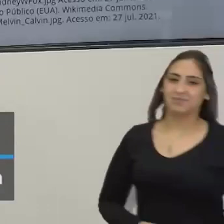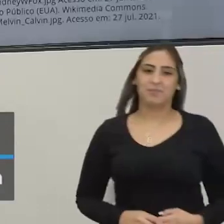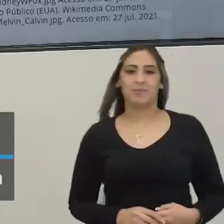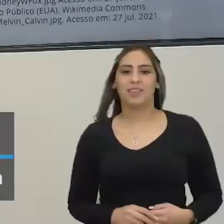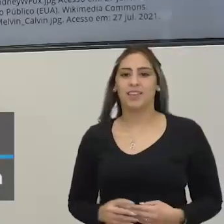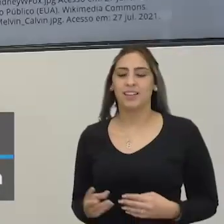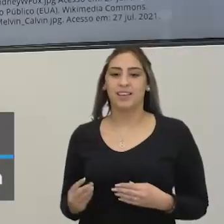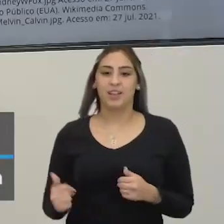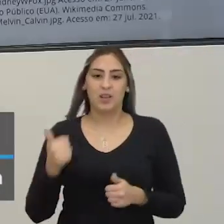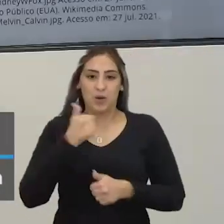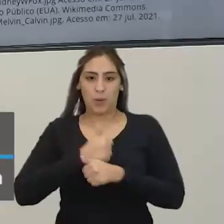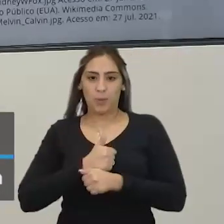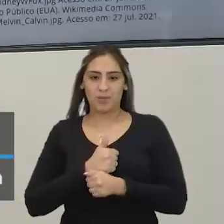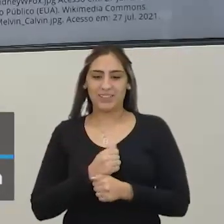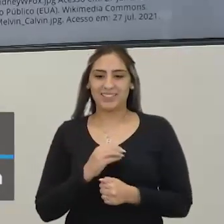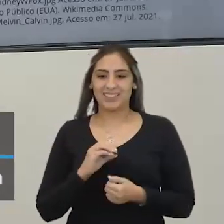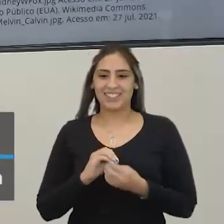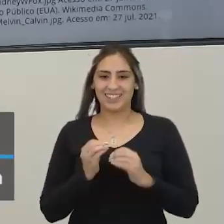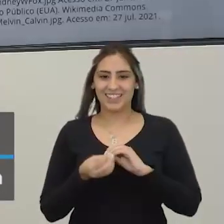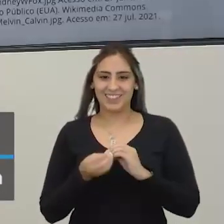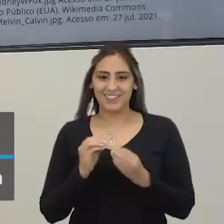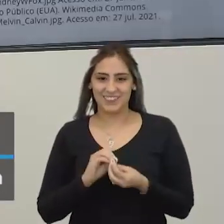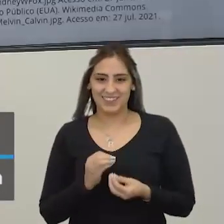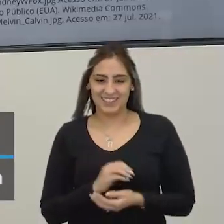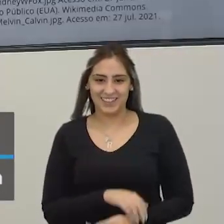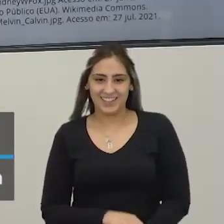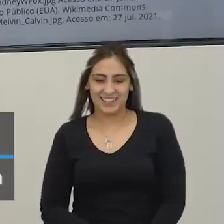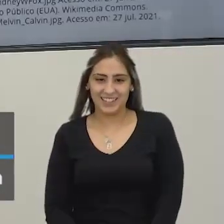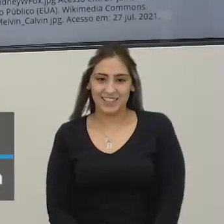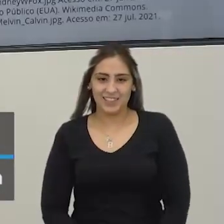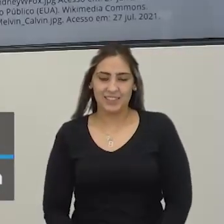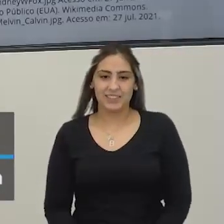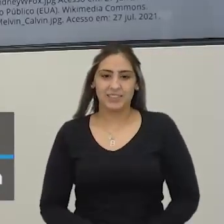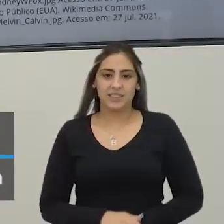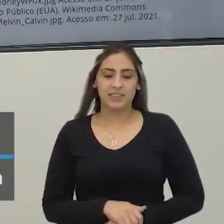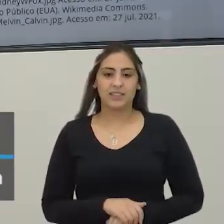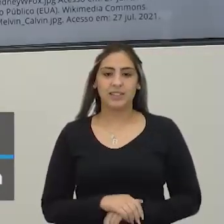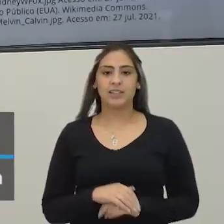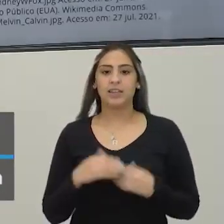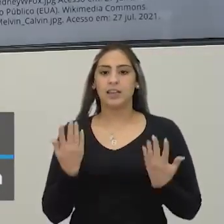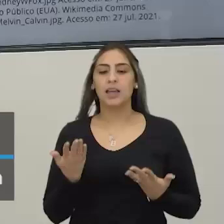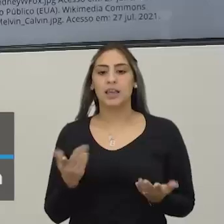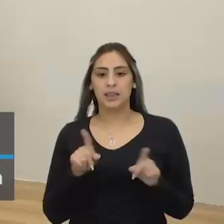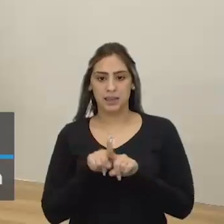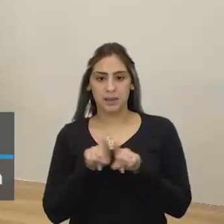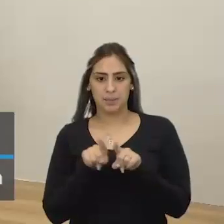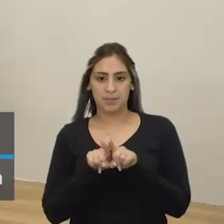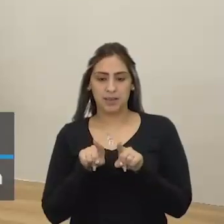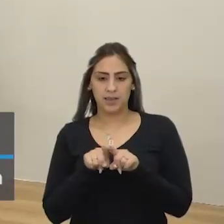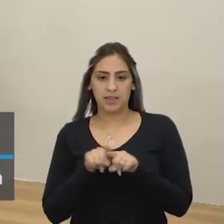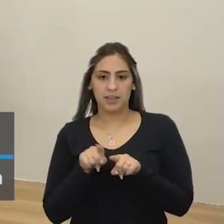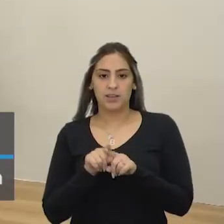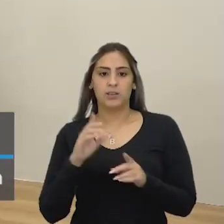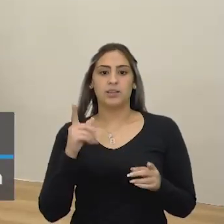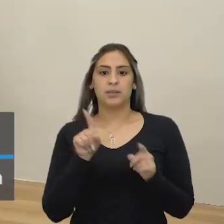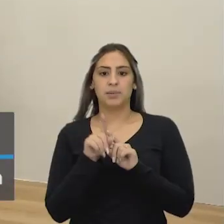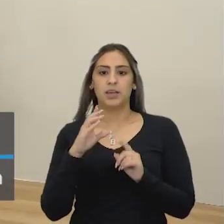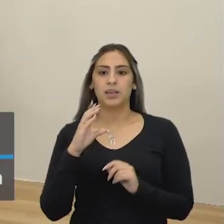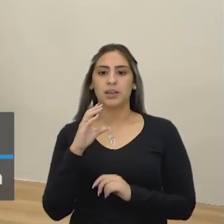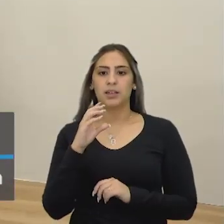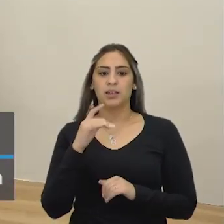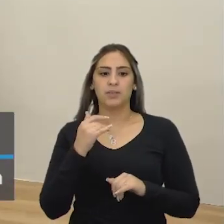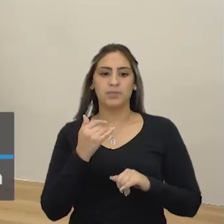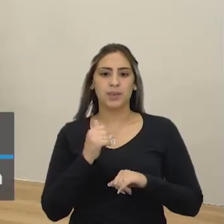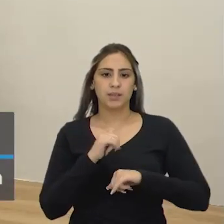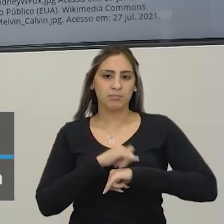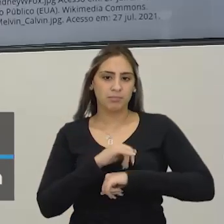compostos inorgânicos, teria a formação de compostos orgânicos. E aí também a questão dos carboidratos, né, que eu teria